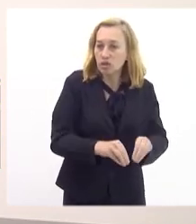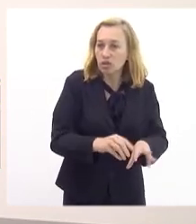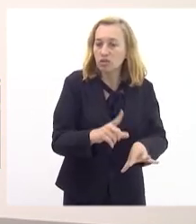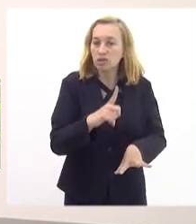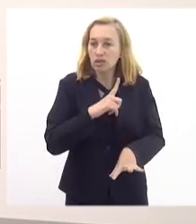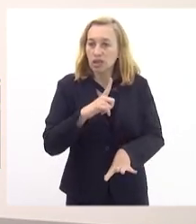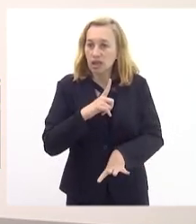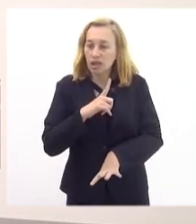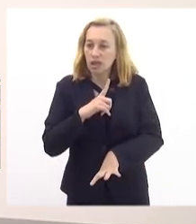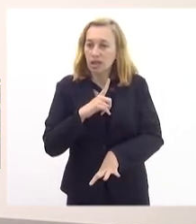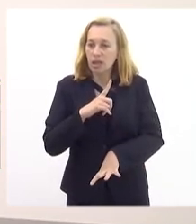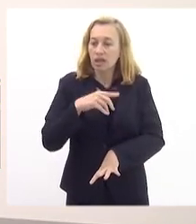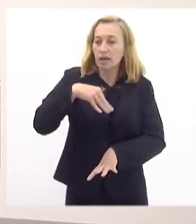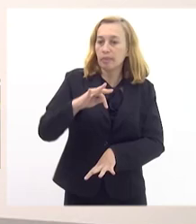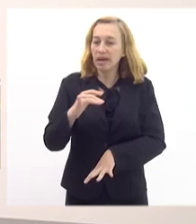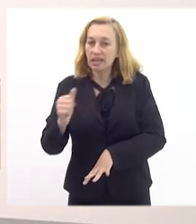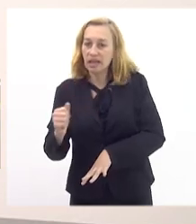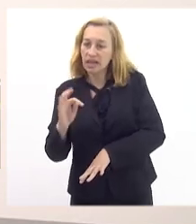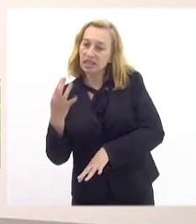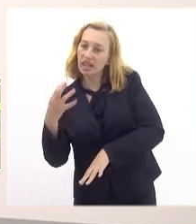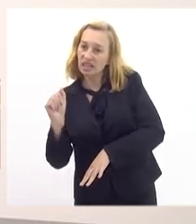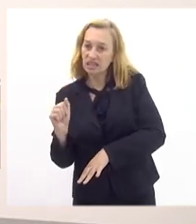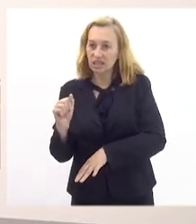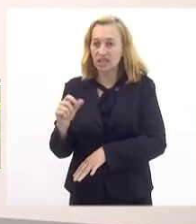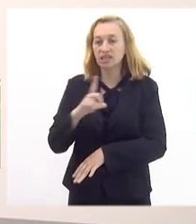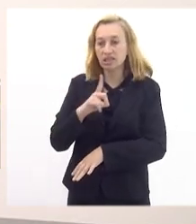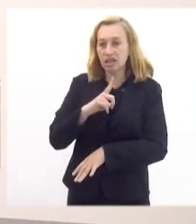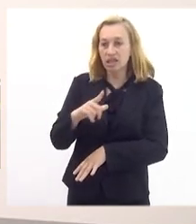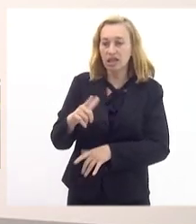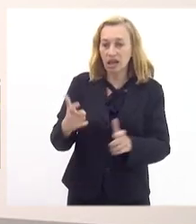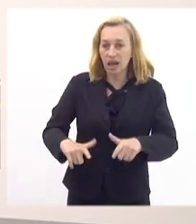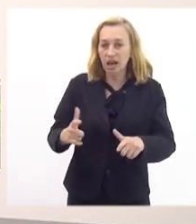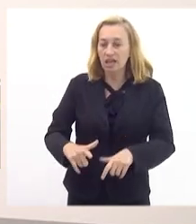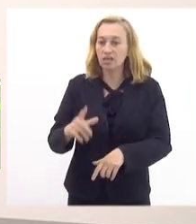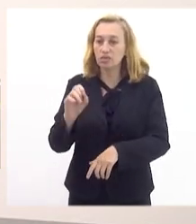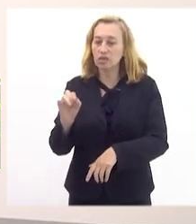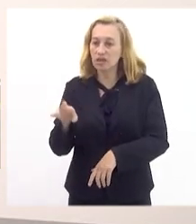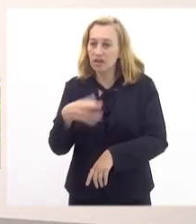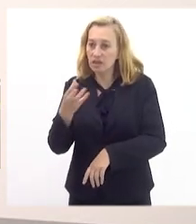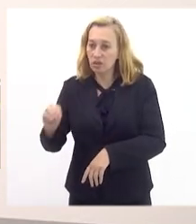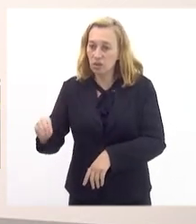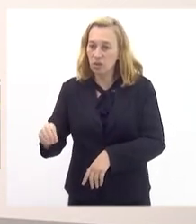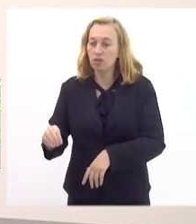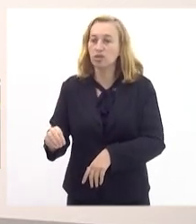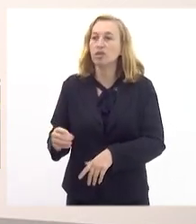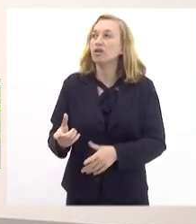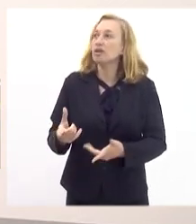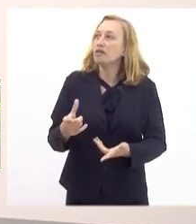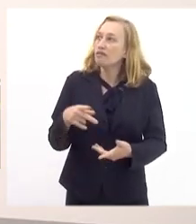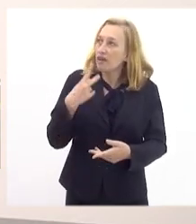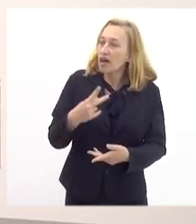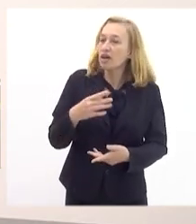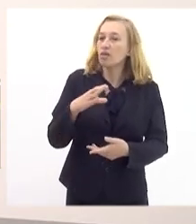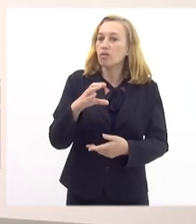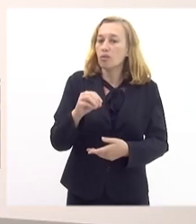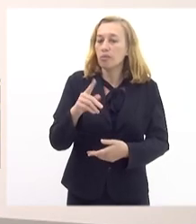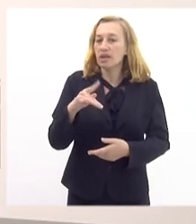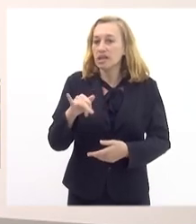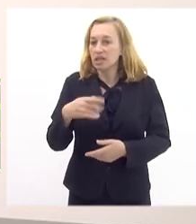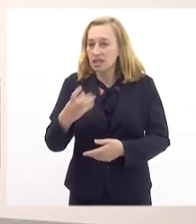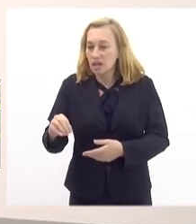gente tem os remanescentes de Mata Atlântica onde a gente tem unidade de conservação fala-se em compensação